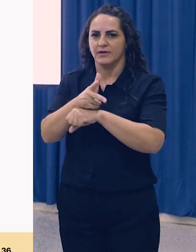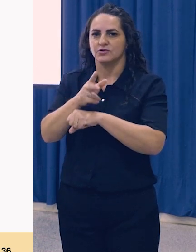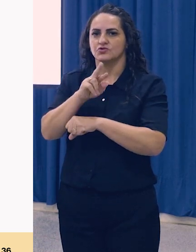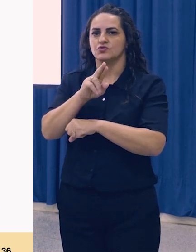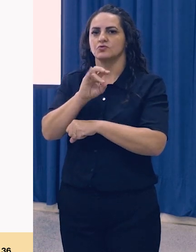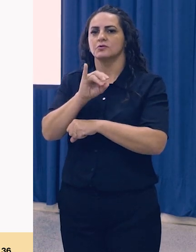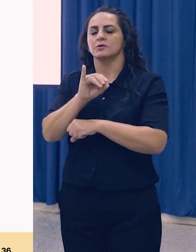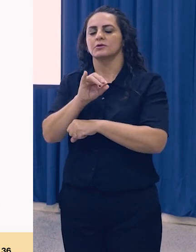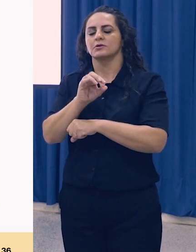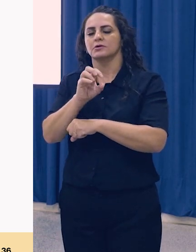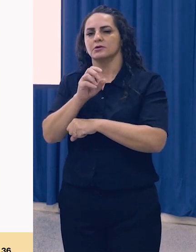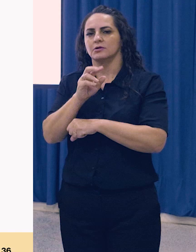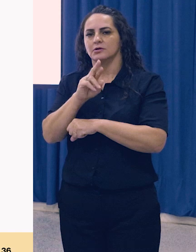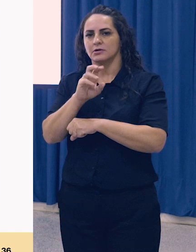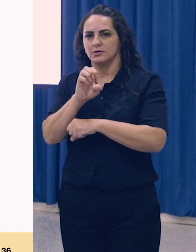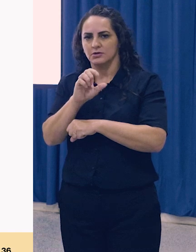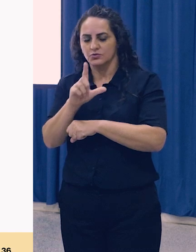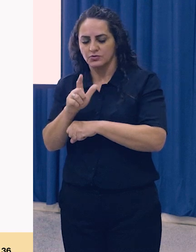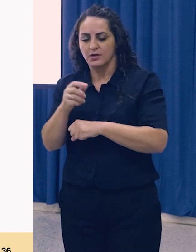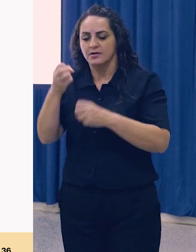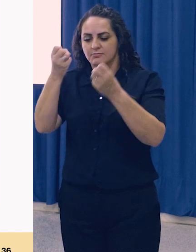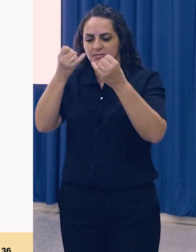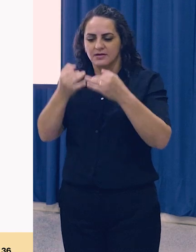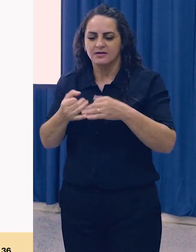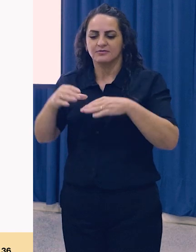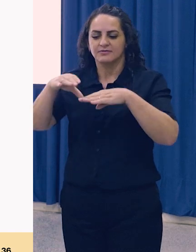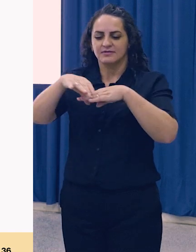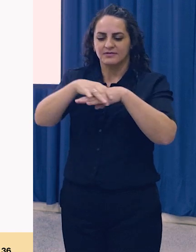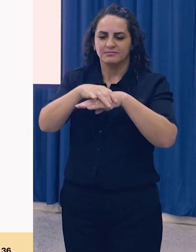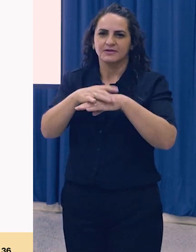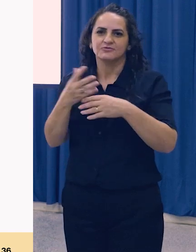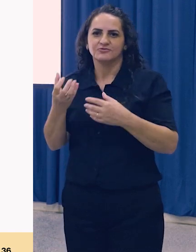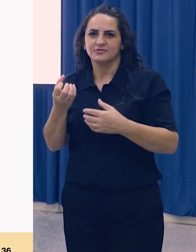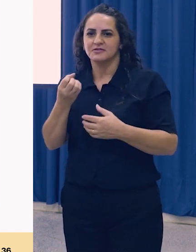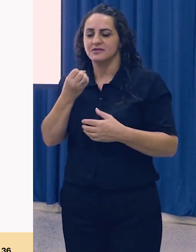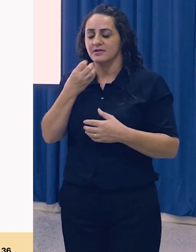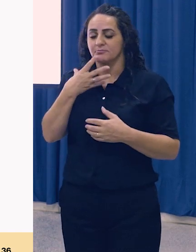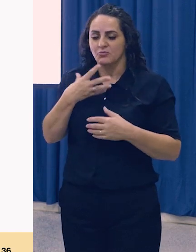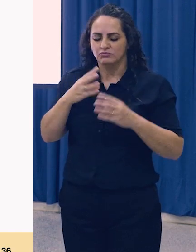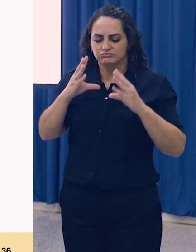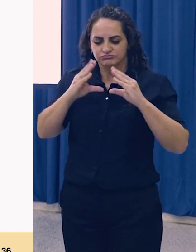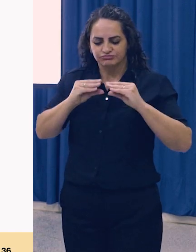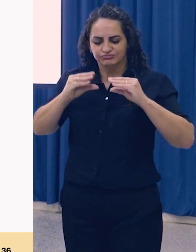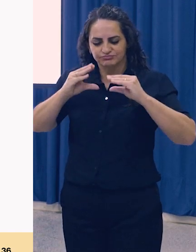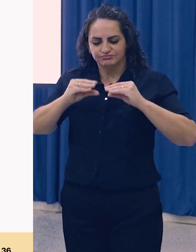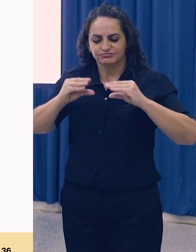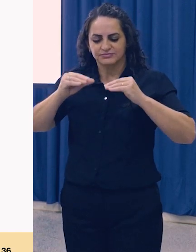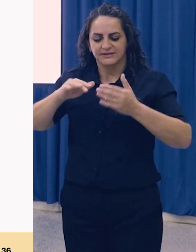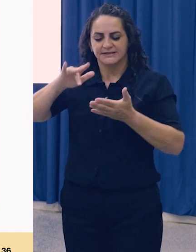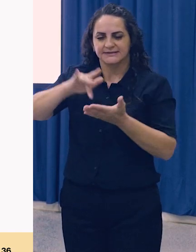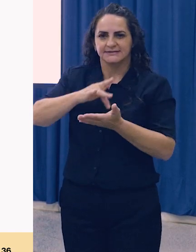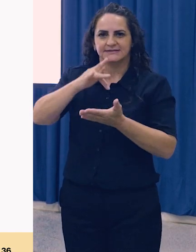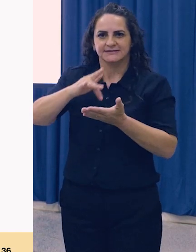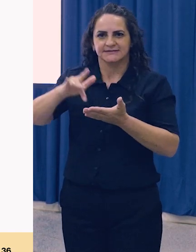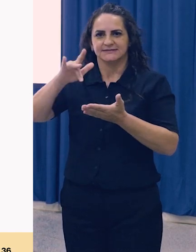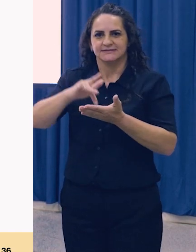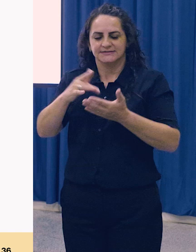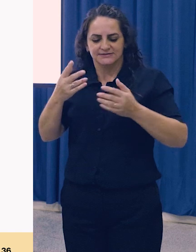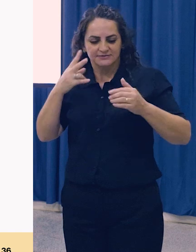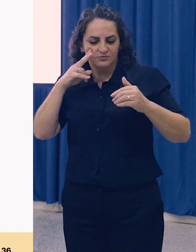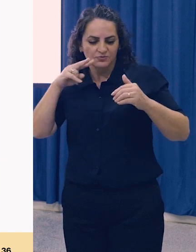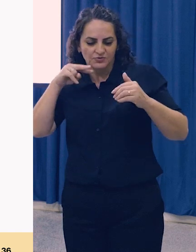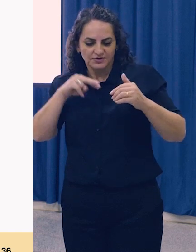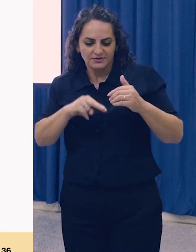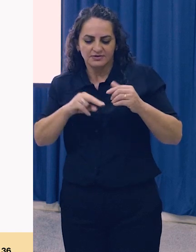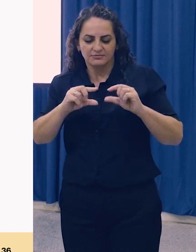quão confortável é a sua sapatilha, ela dançando e, enfim, mostrando a sapatilha